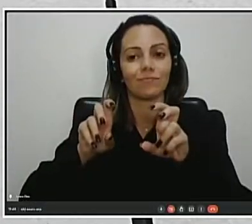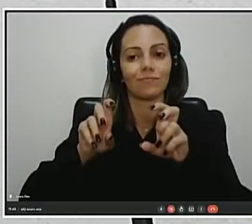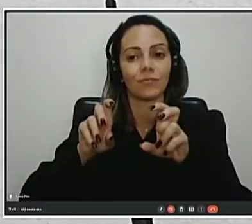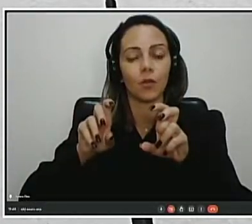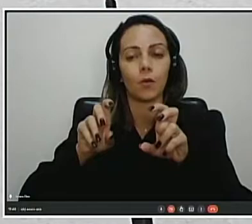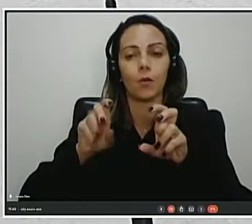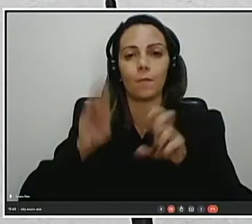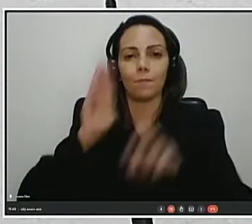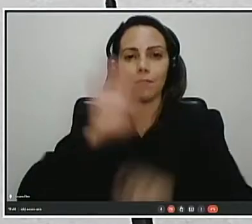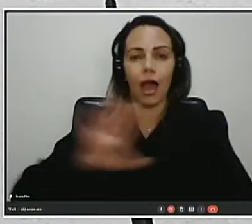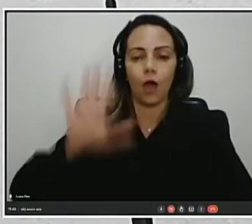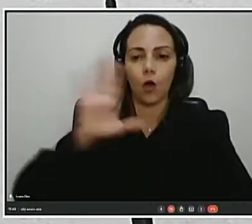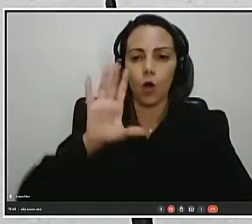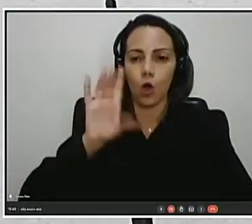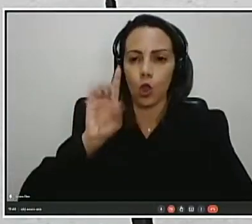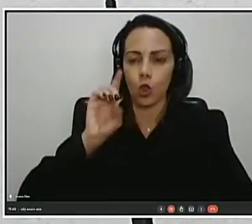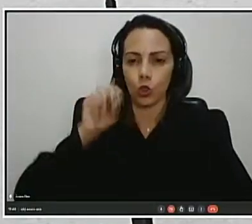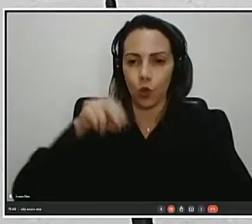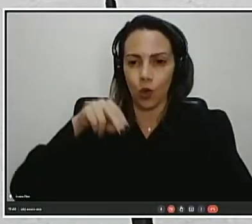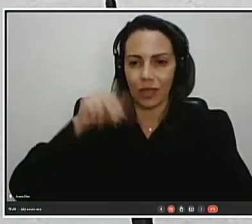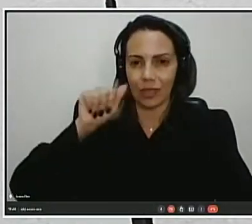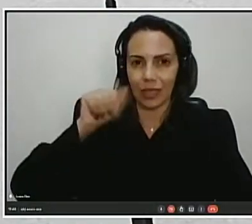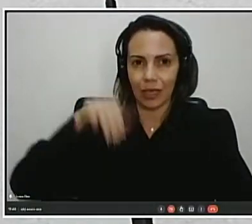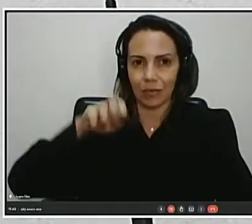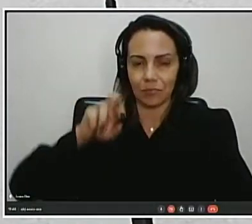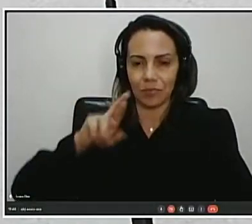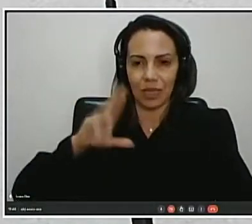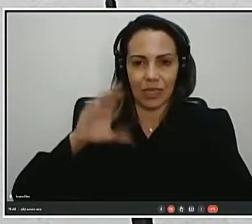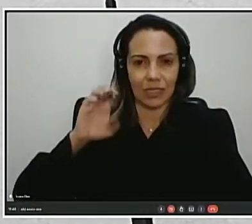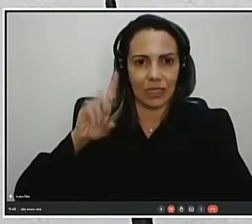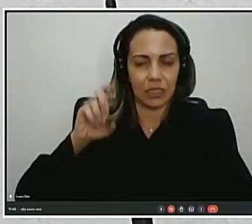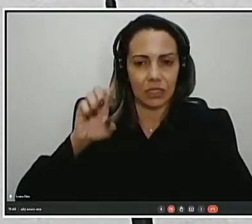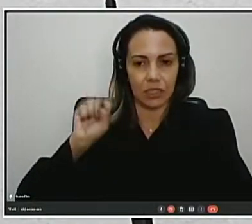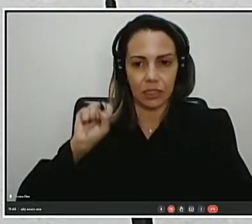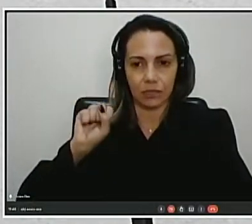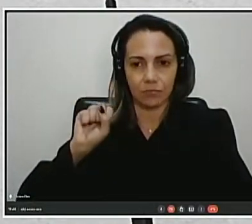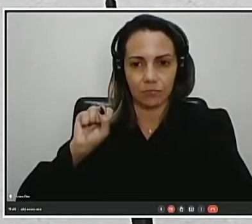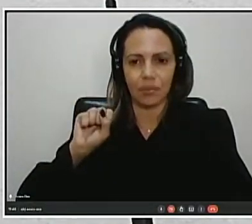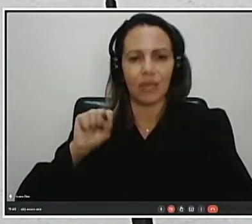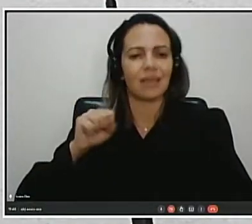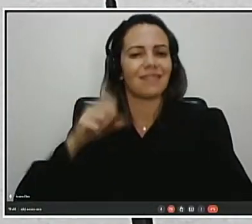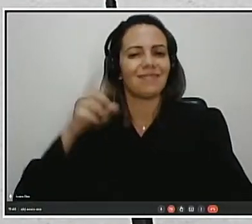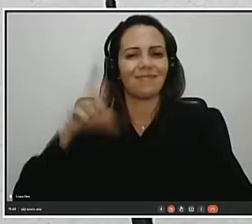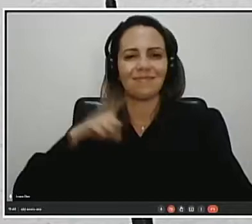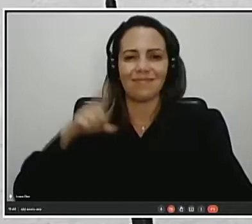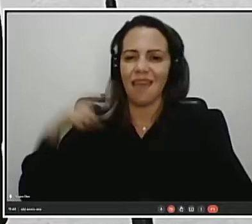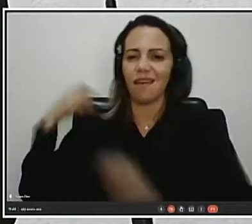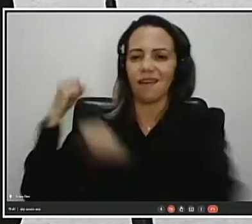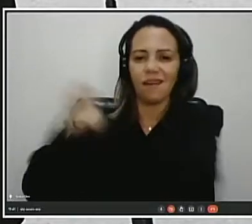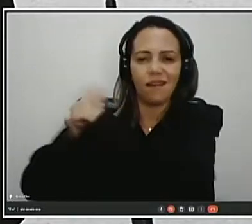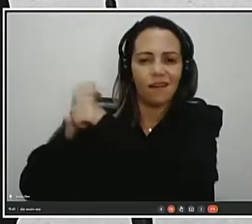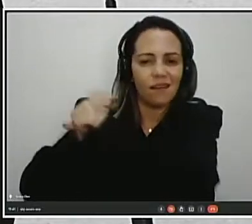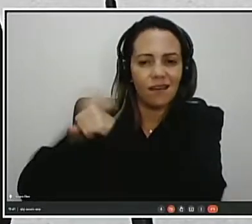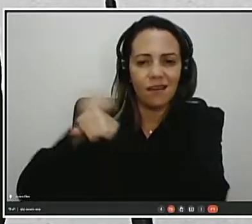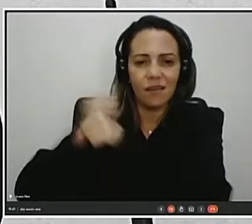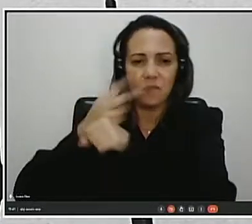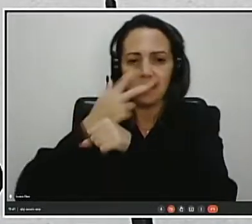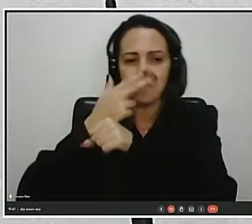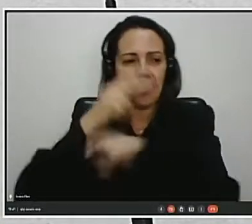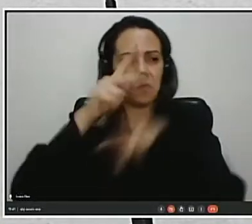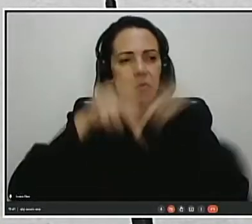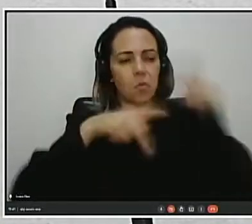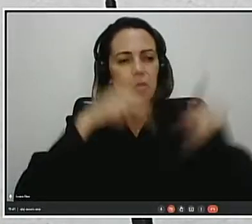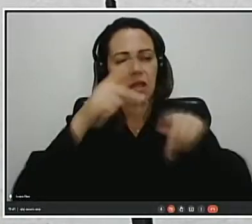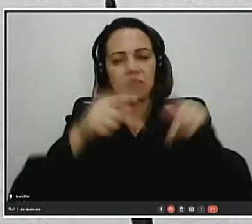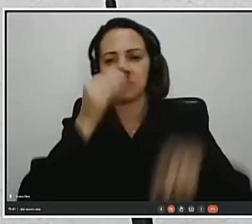tem solução e deixa a população com medo, em alguns momentos isolada. Fomos surpreendidos com a entrevista do